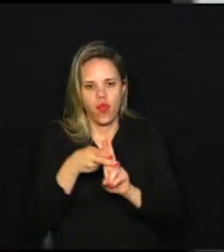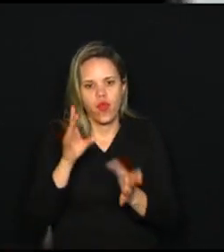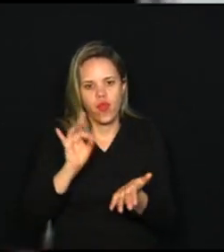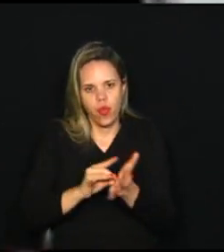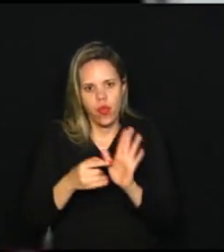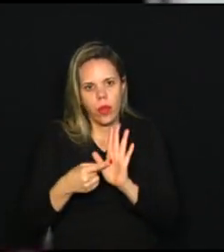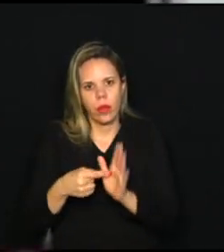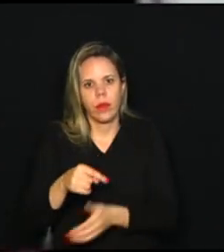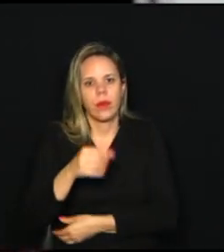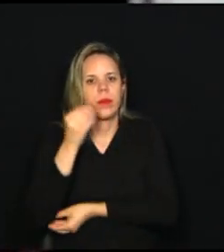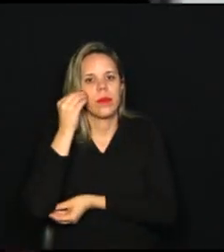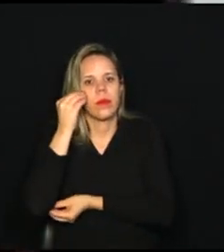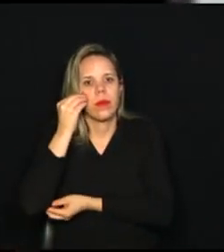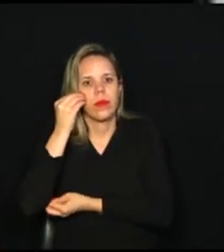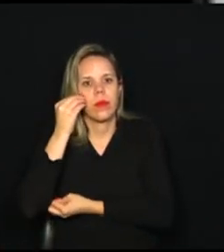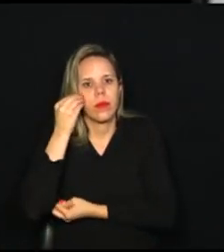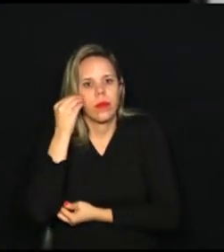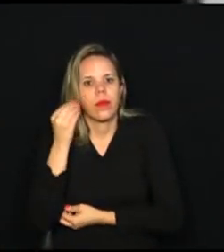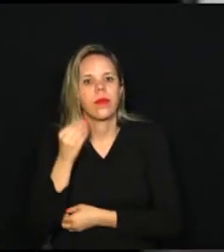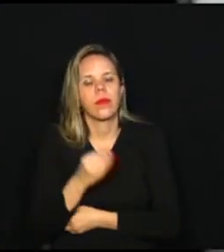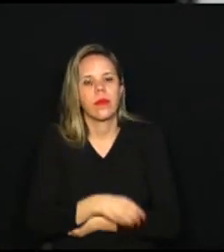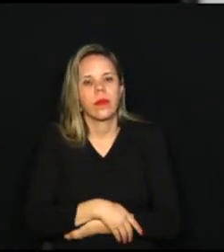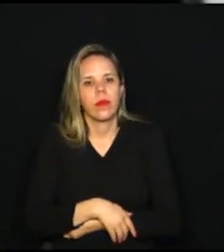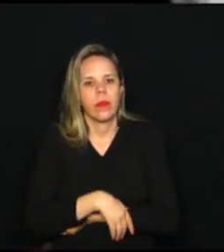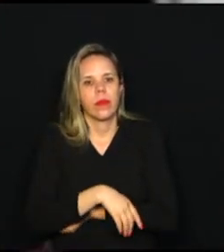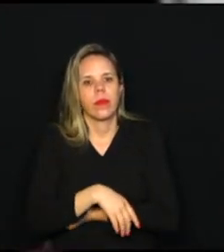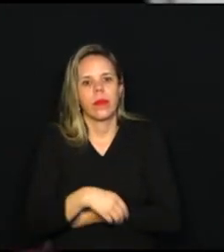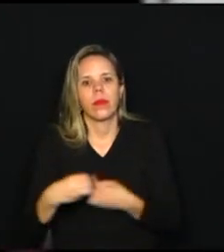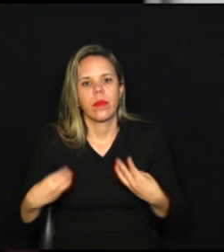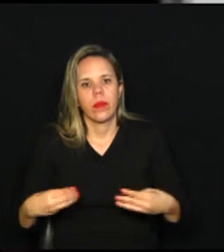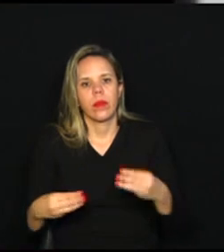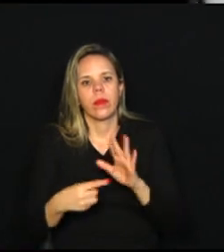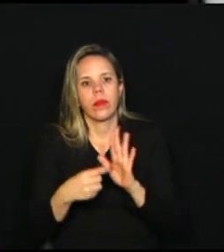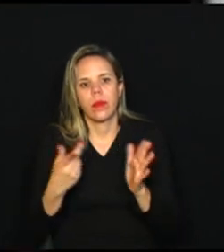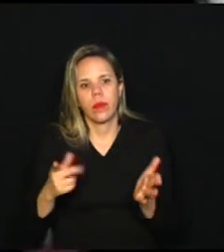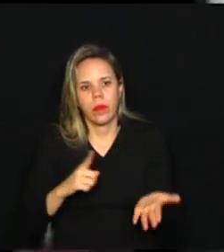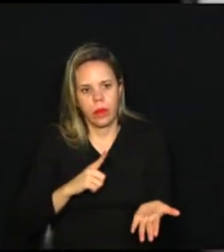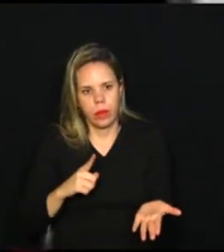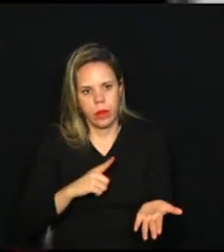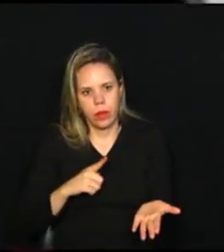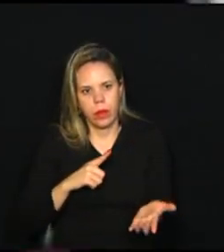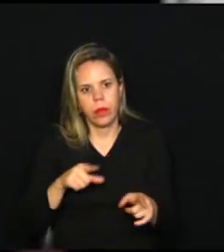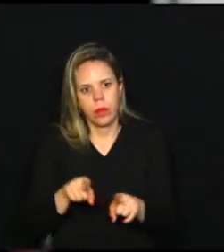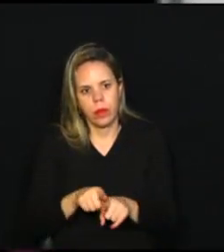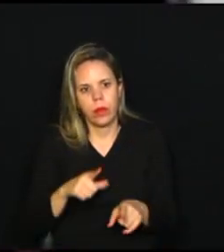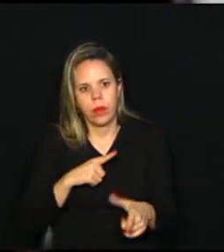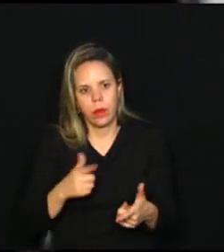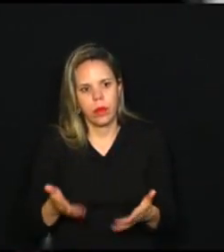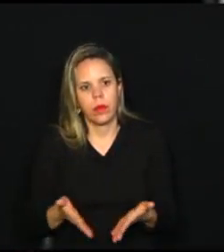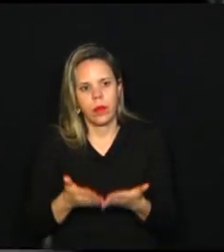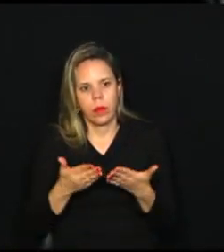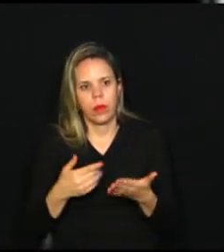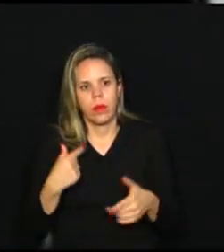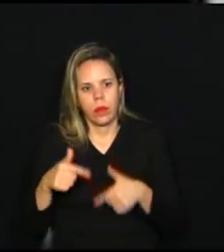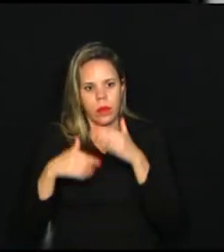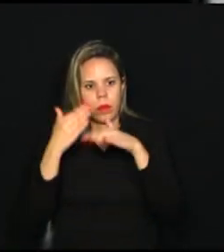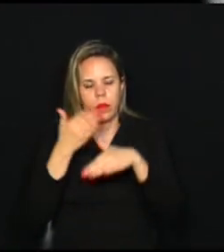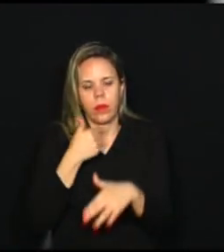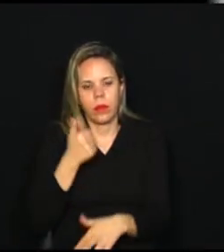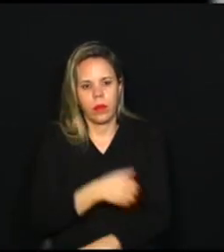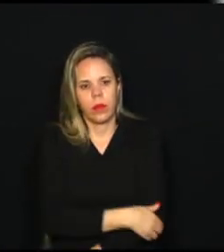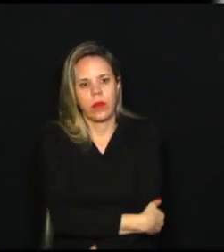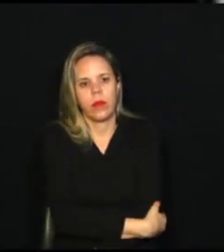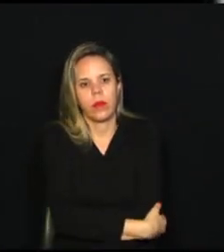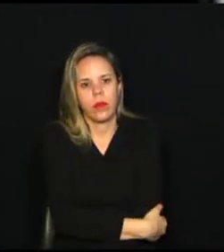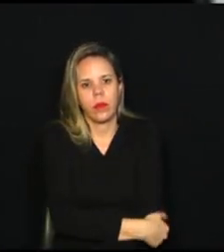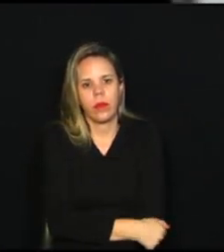né? Na testagem do sintomático, conforme o Ministério coloca. Mas existe uma vulnerabilidade que a gente pode avançar, que eu acho que é o projeto da lei